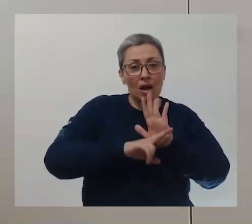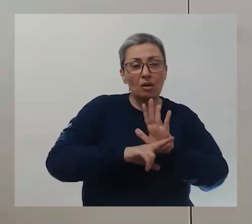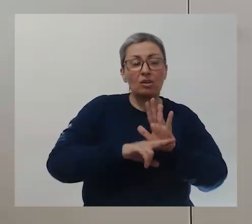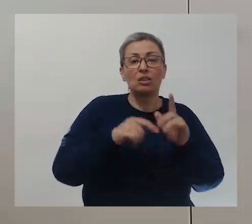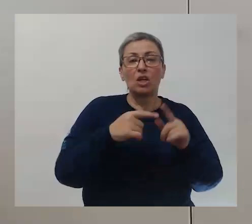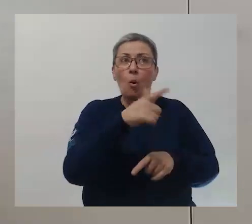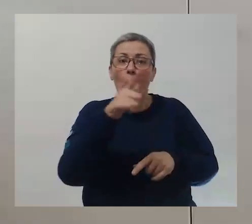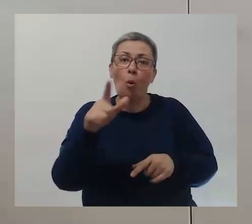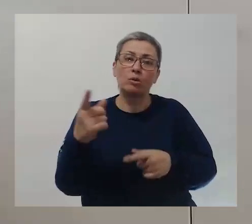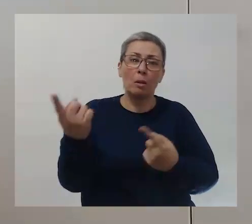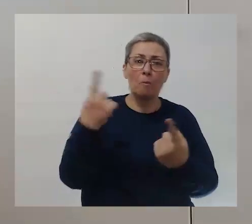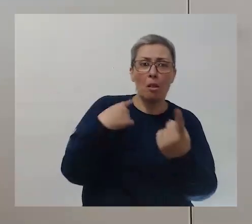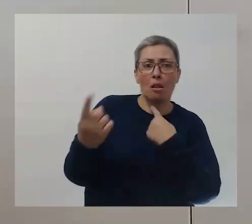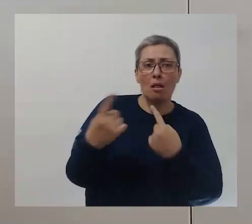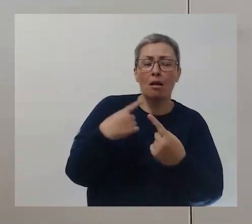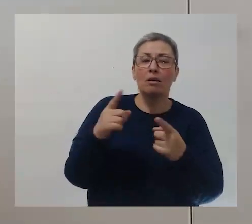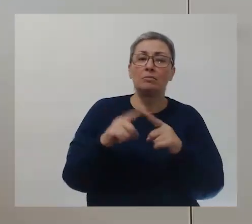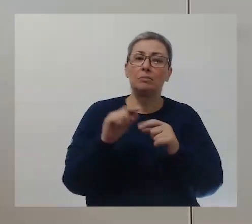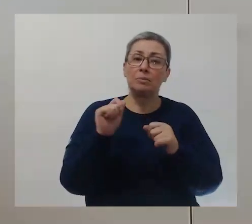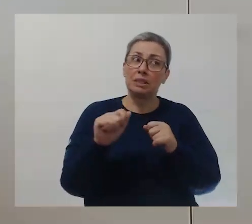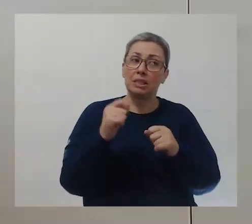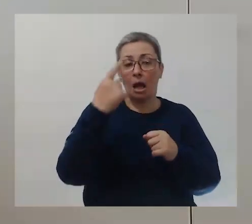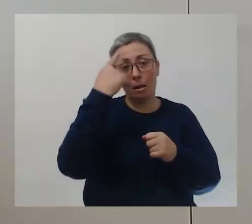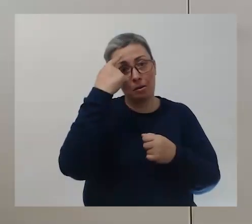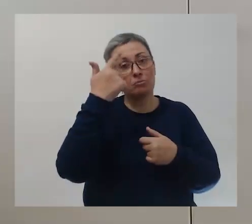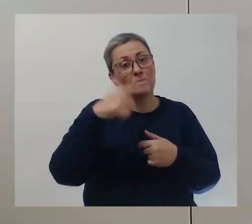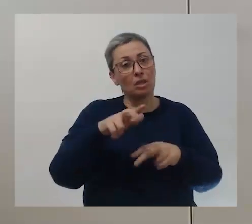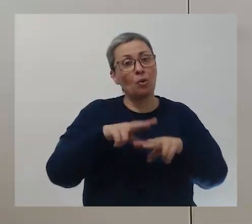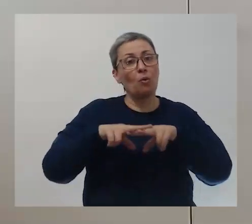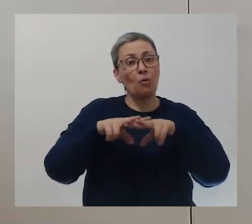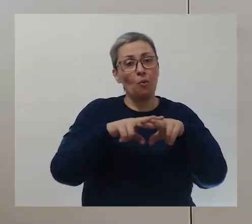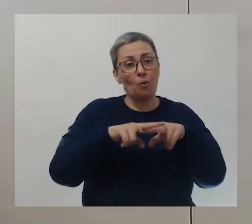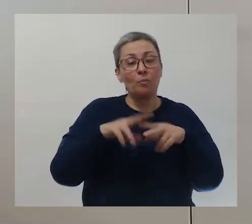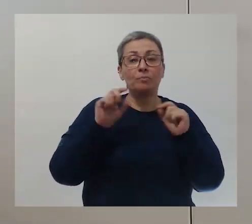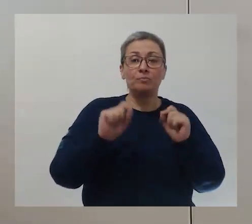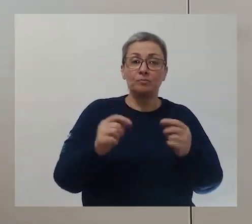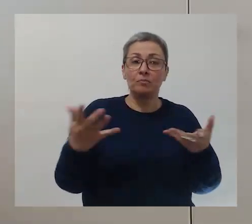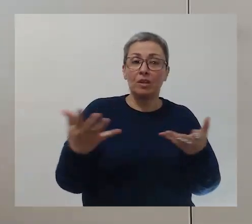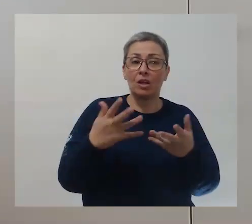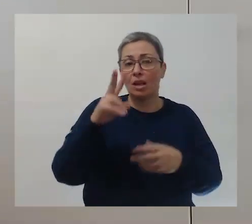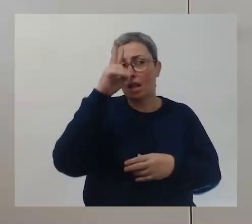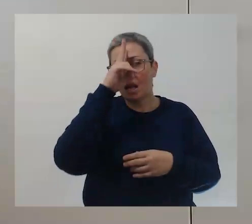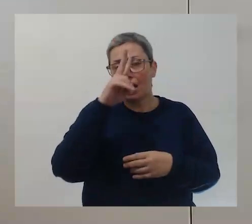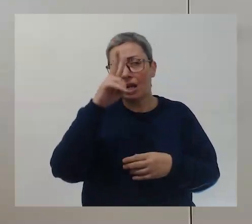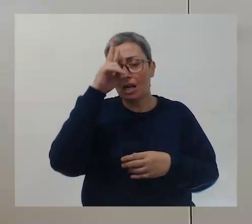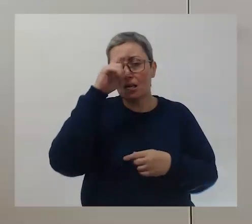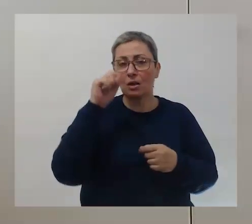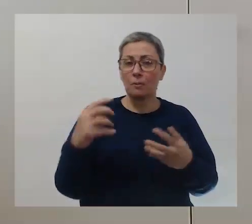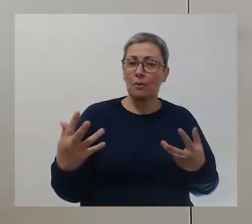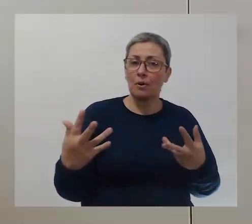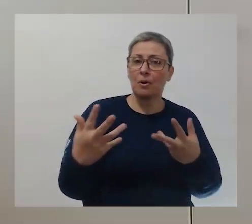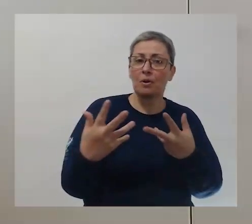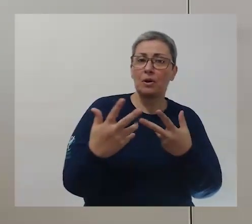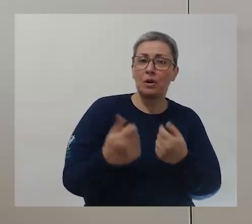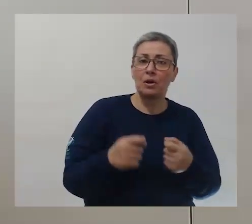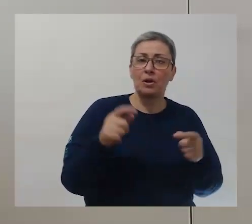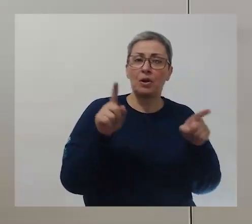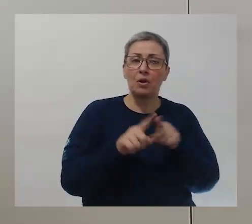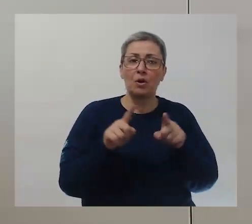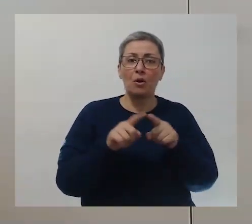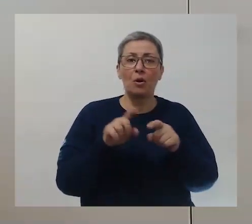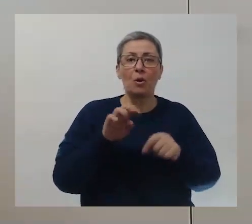regras que outras pessoas criaram sejam repensadas. Estou me lembrando da Amazing